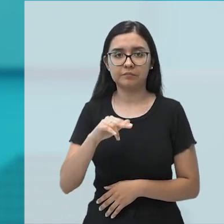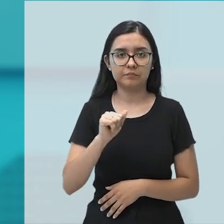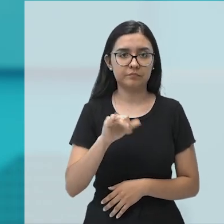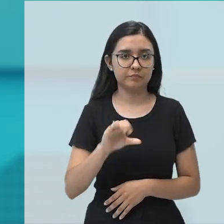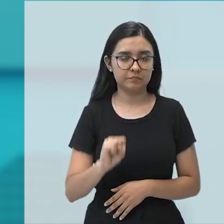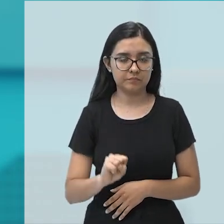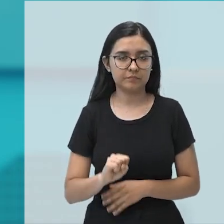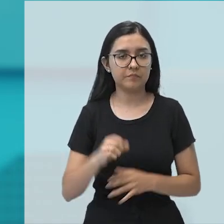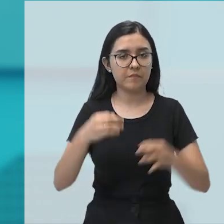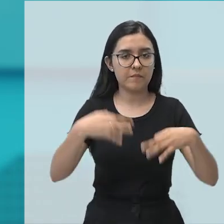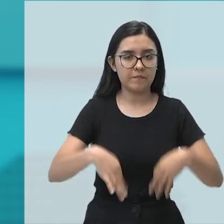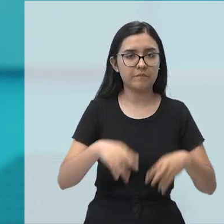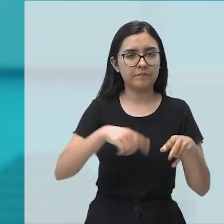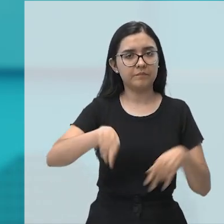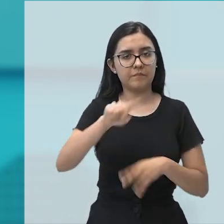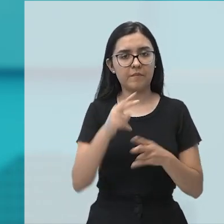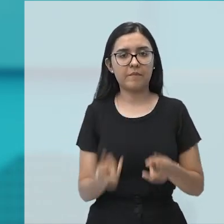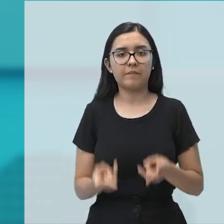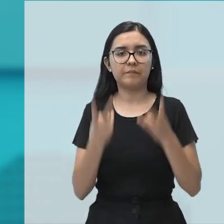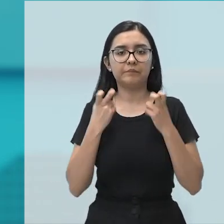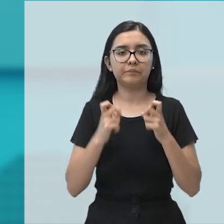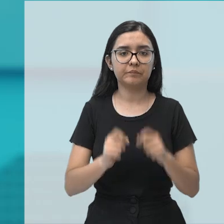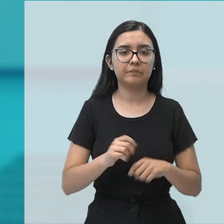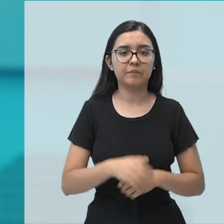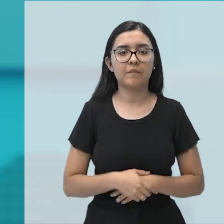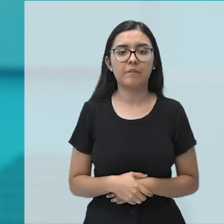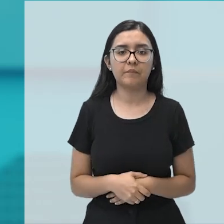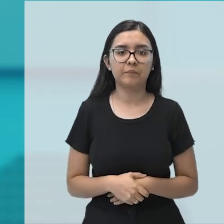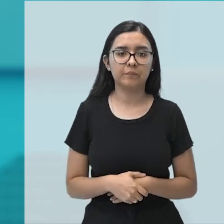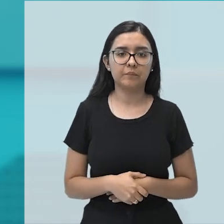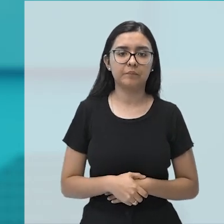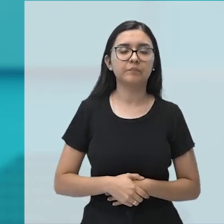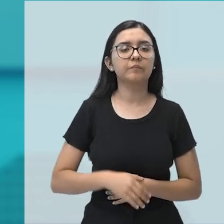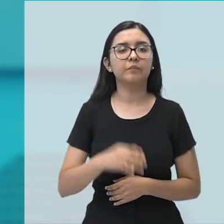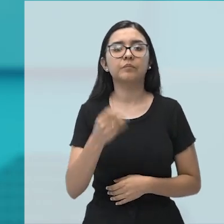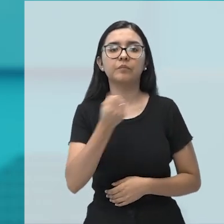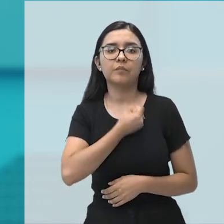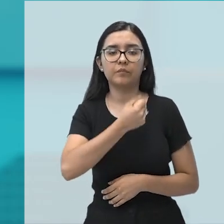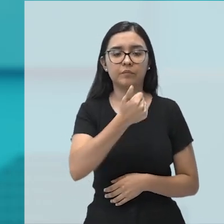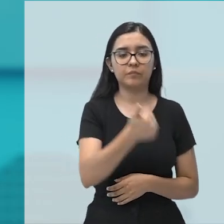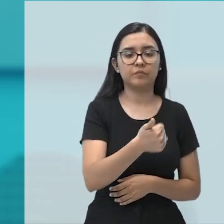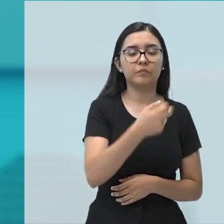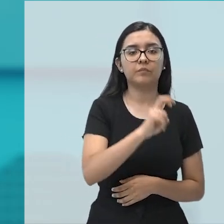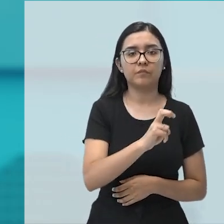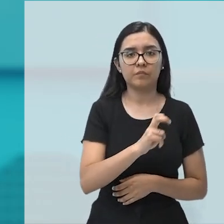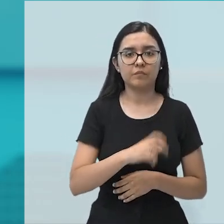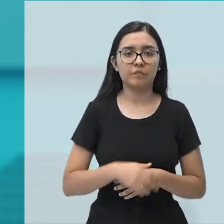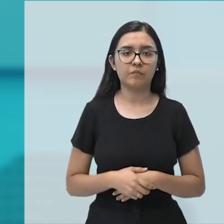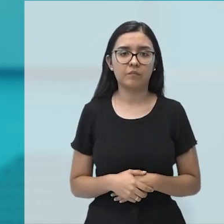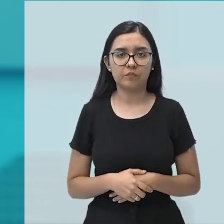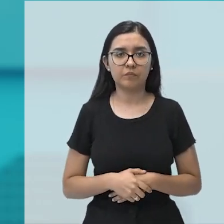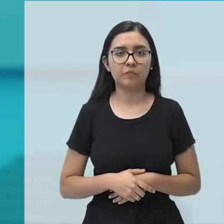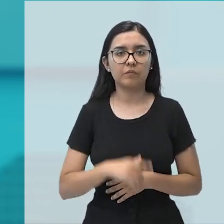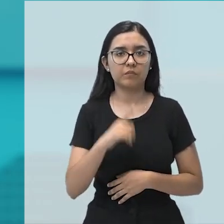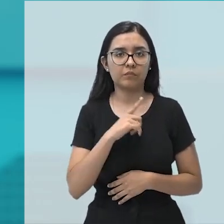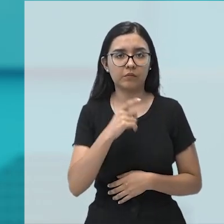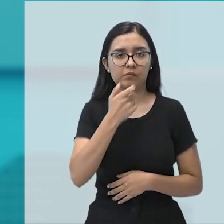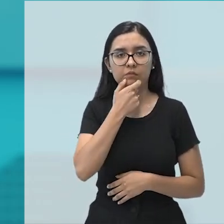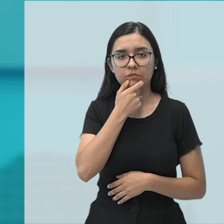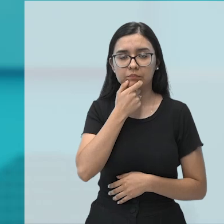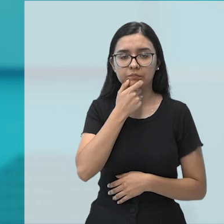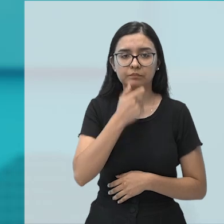número ordinal, tá? Vocês vão perceber isso, olha só. Número 15, da forma cardinal é 15,